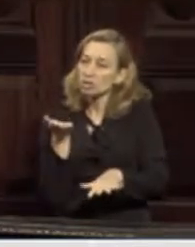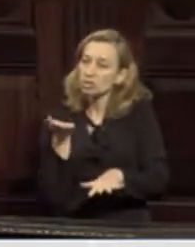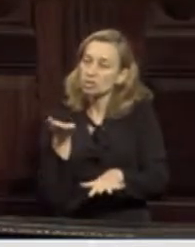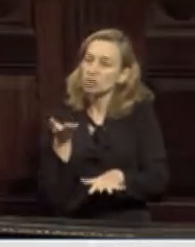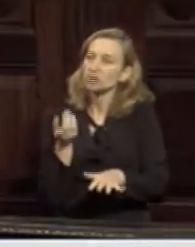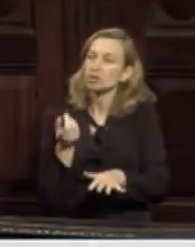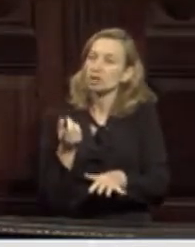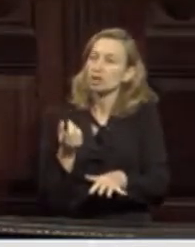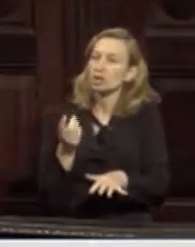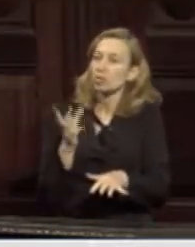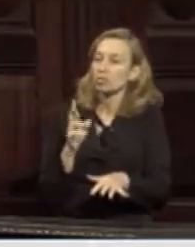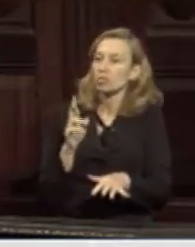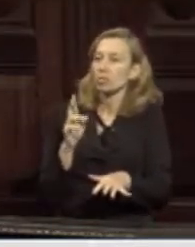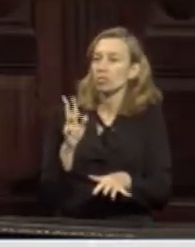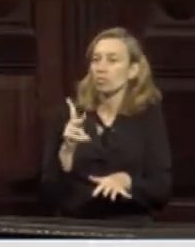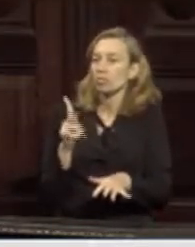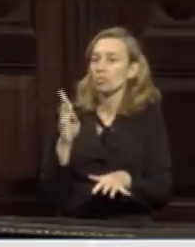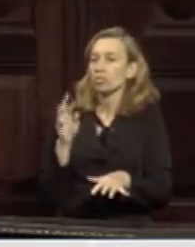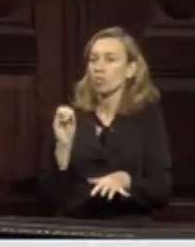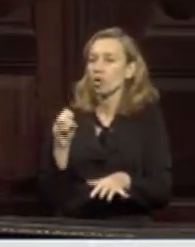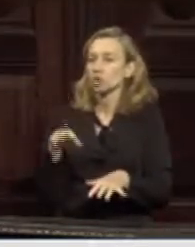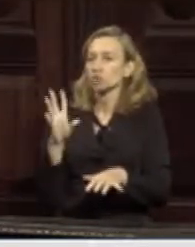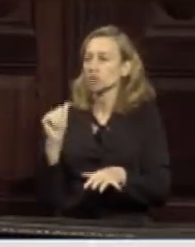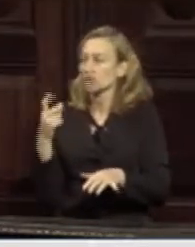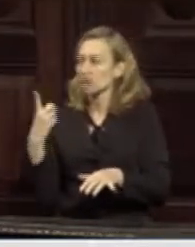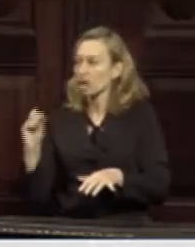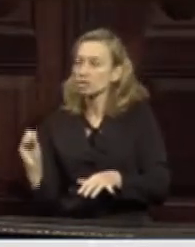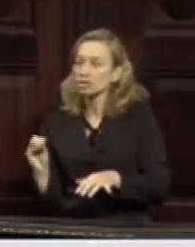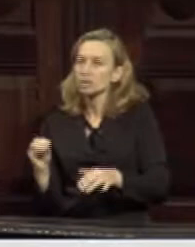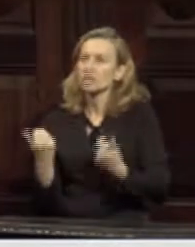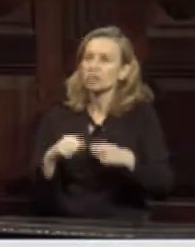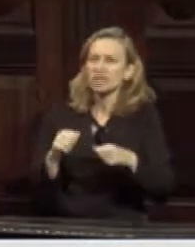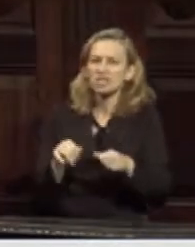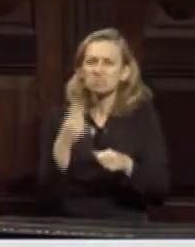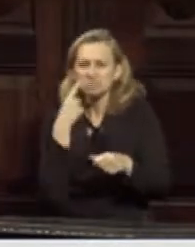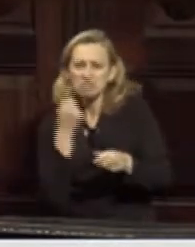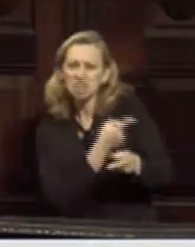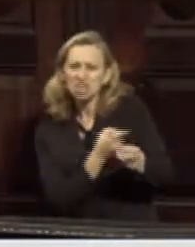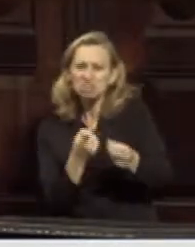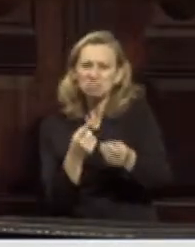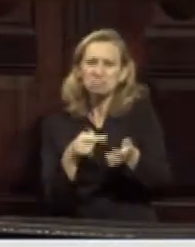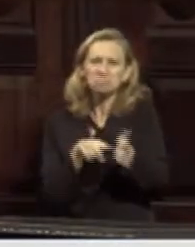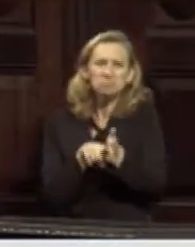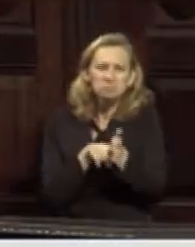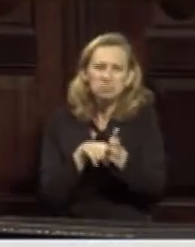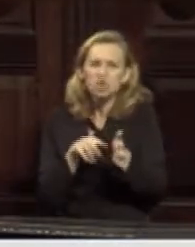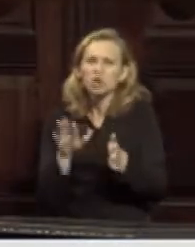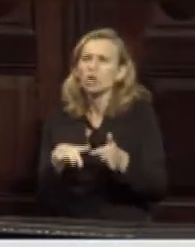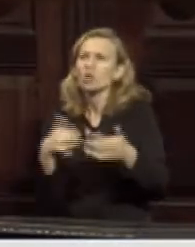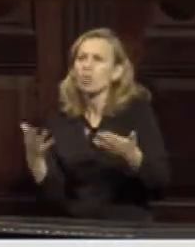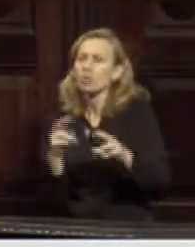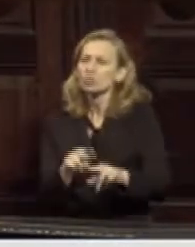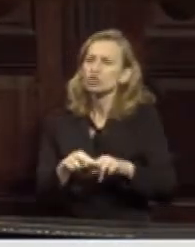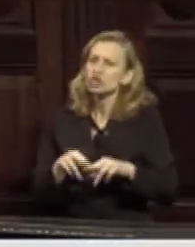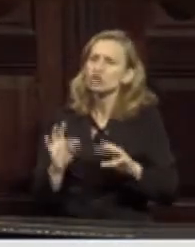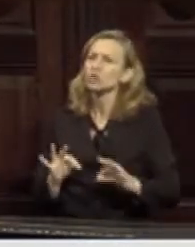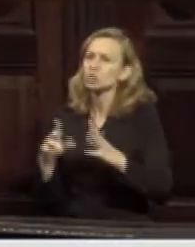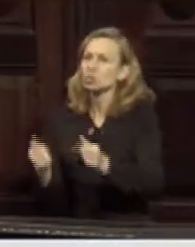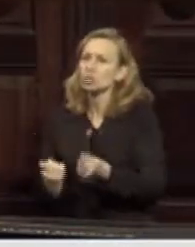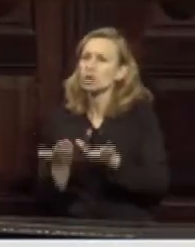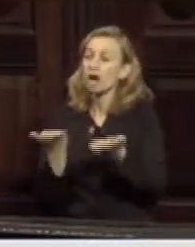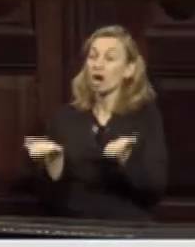ter muita clareza de como será esse controle, quais são as regras, qual é o benefício, e fica aqui a